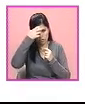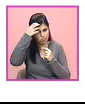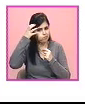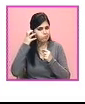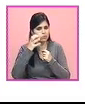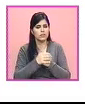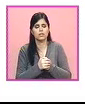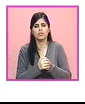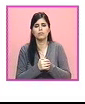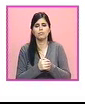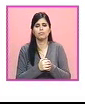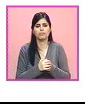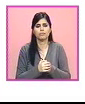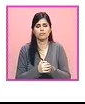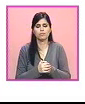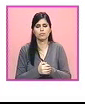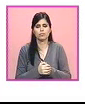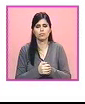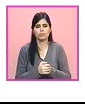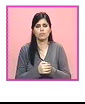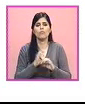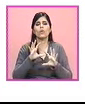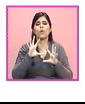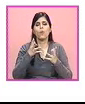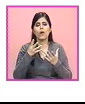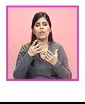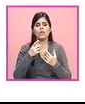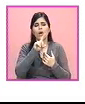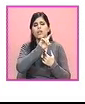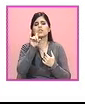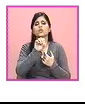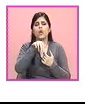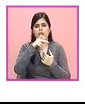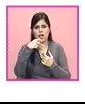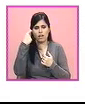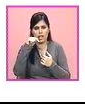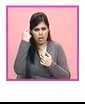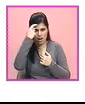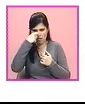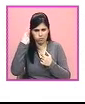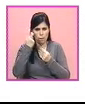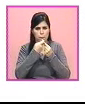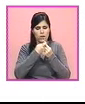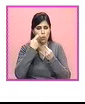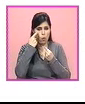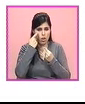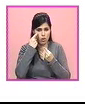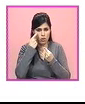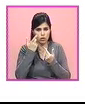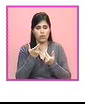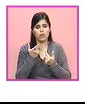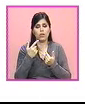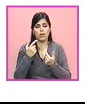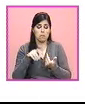zona. Claro. Quando a zona afeta esta região, à volta do olho, nós preocupamos-nos